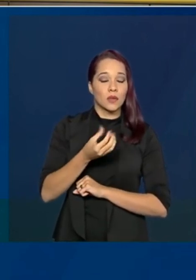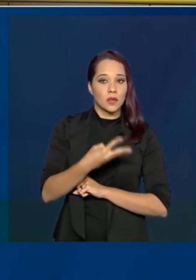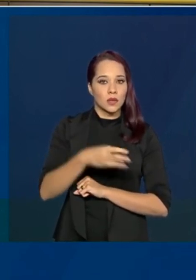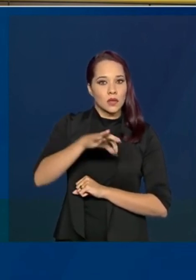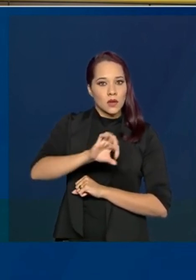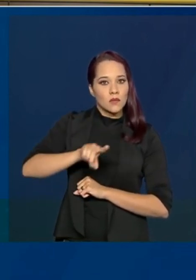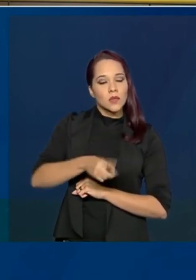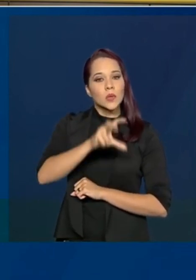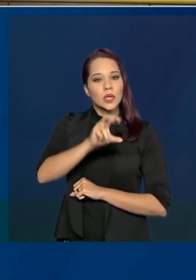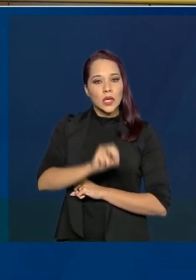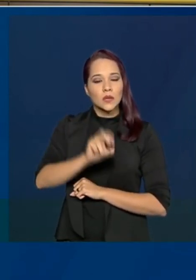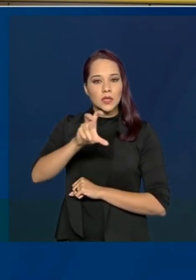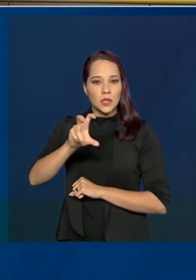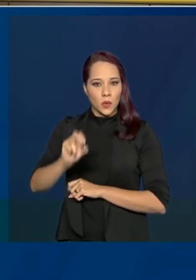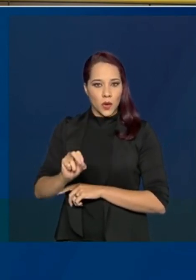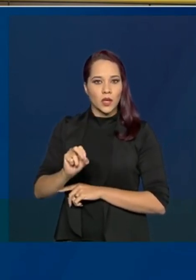39.550